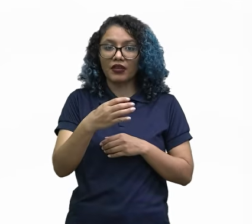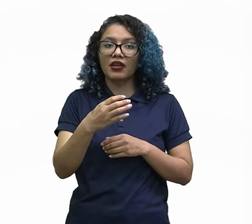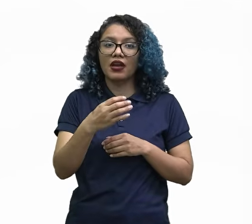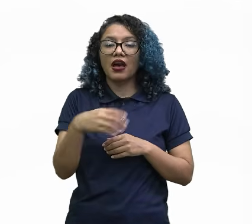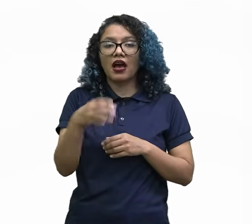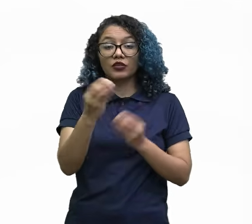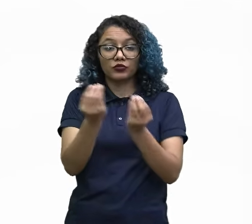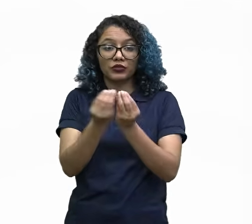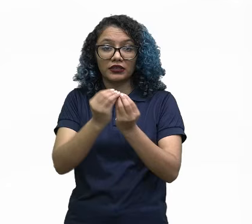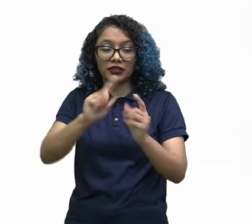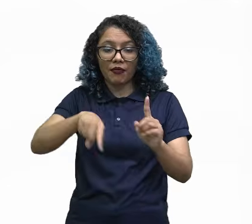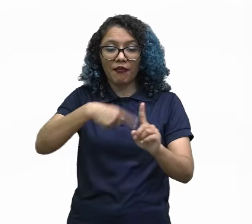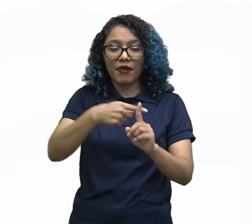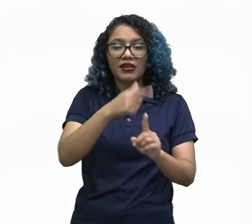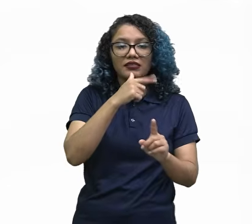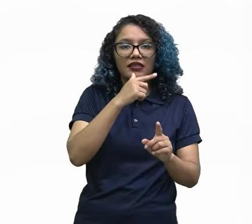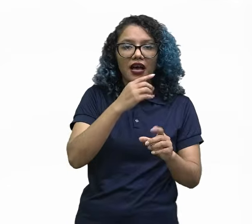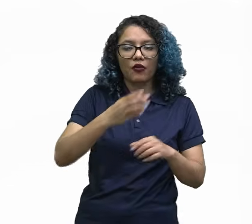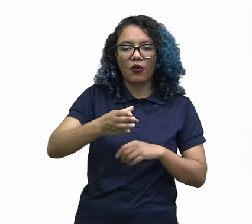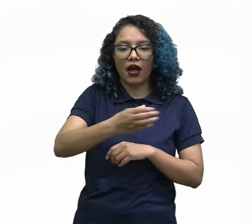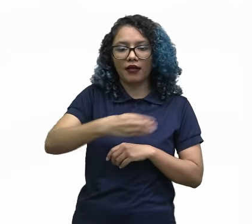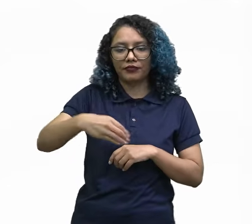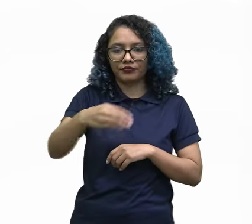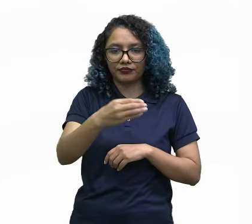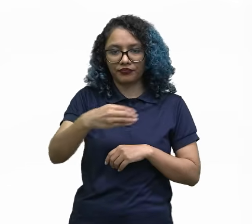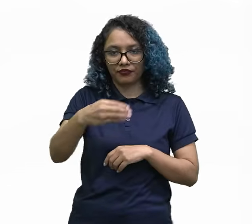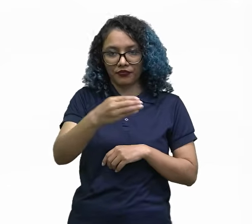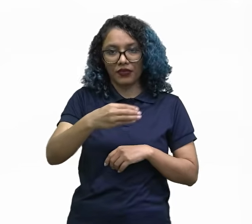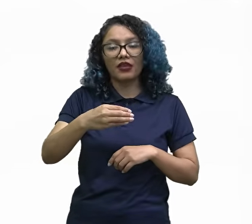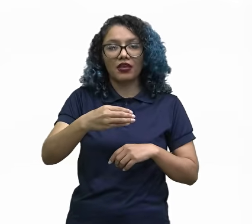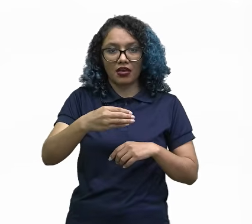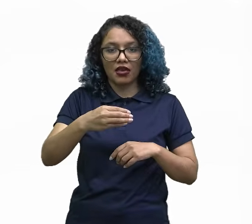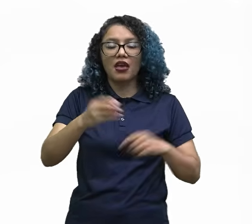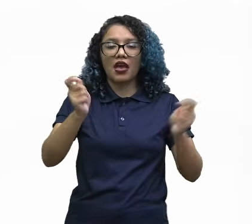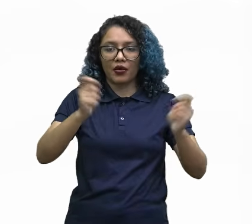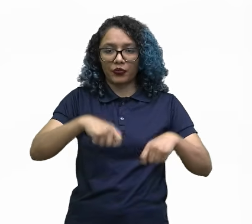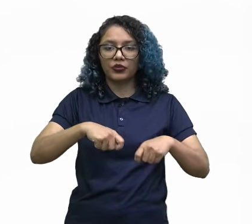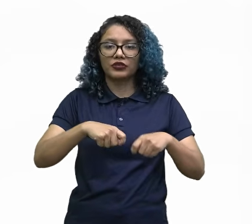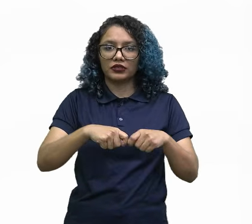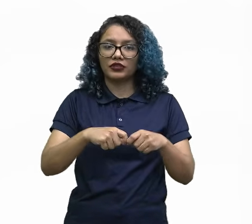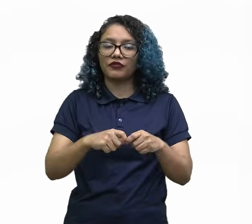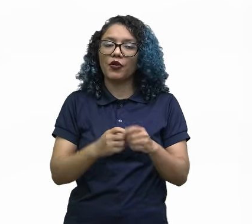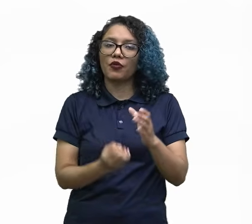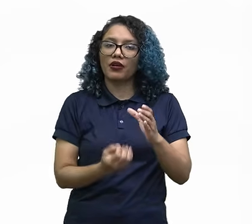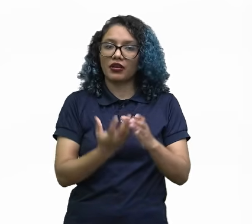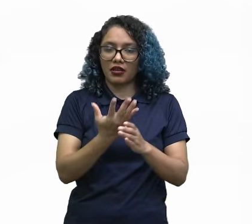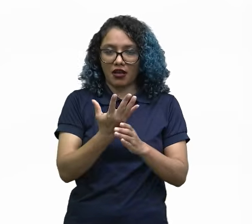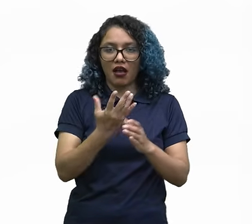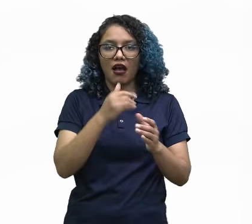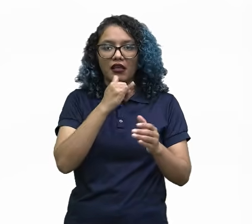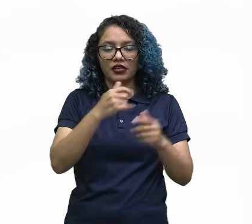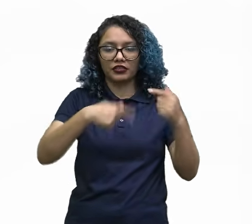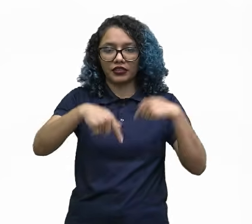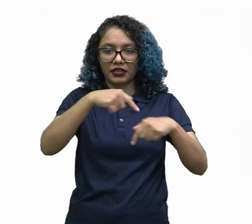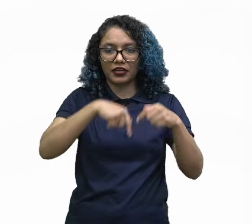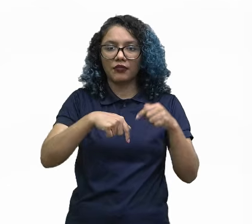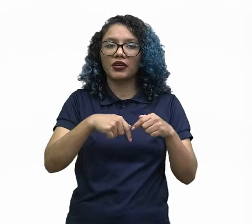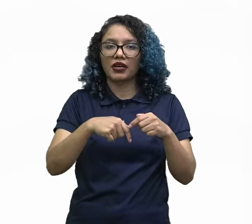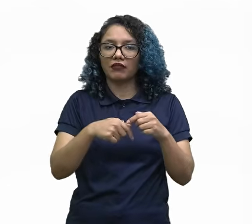água, tá bom? E aí é possível gerar energia química a partir dessa corrente